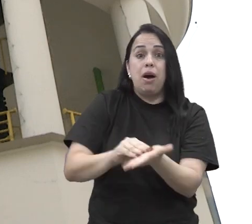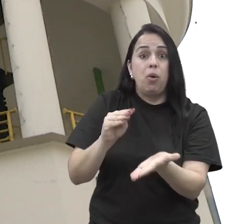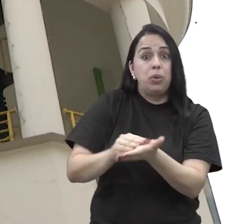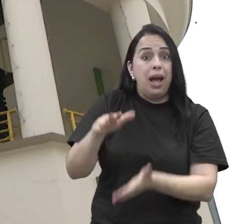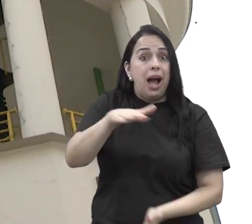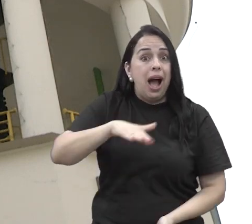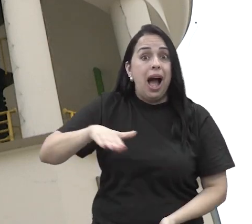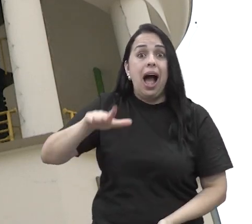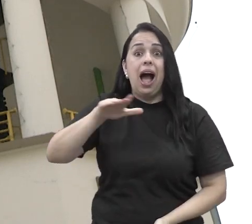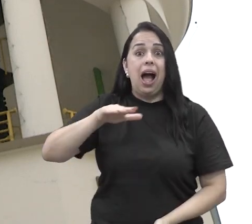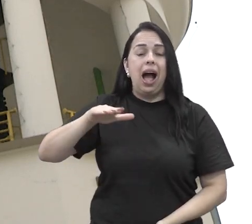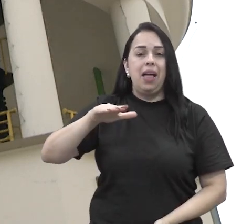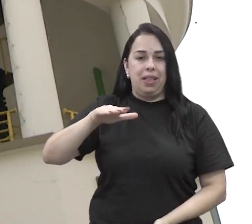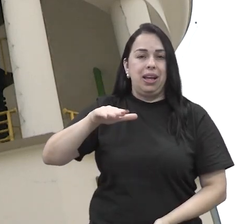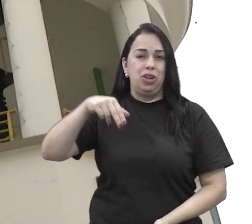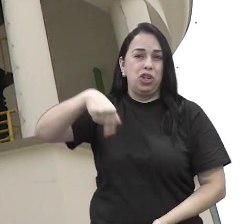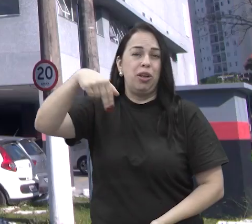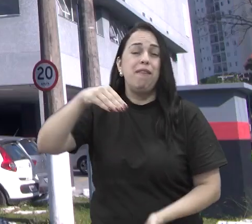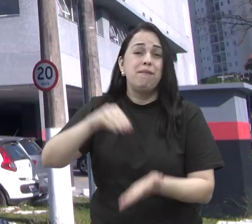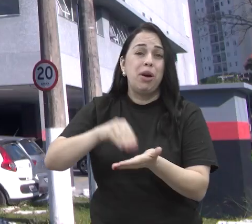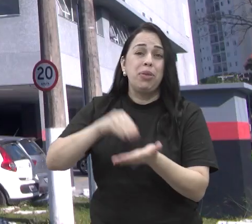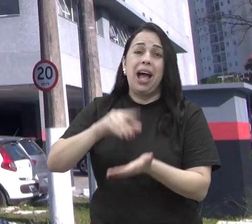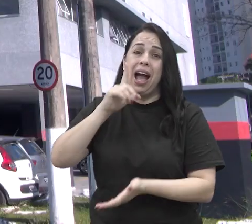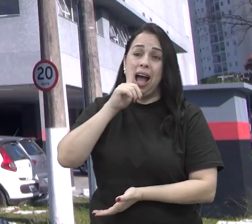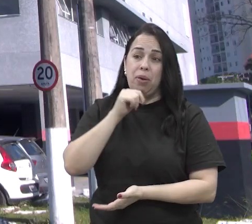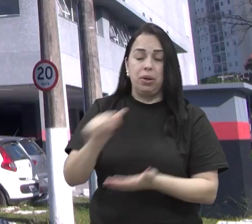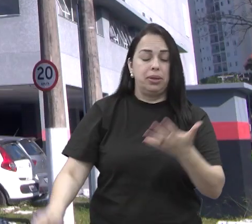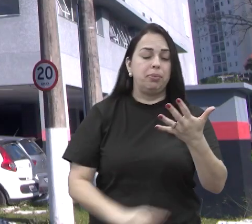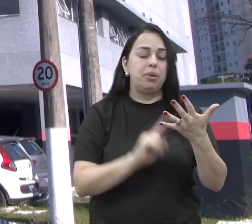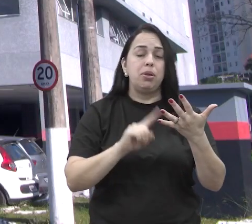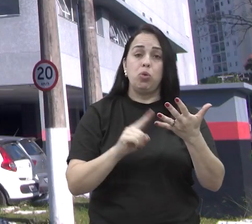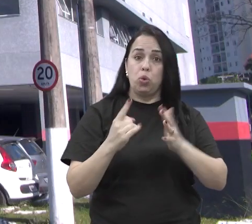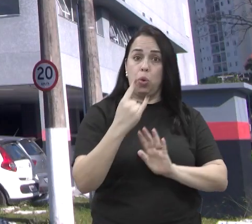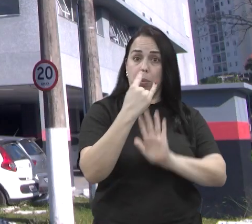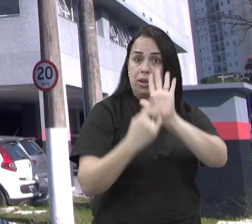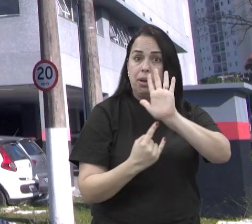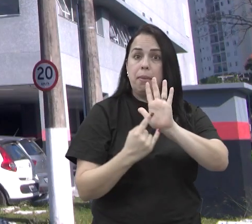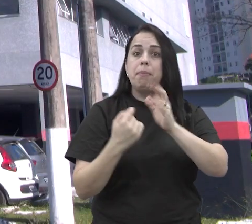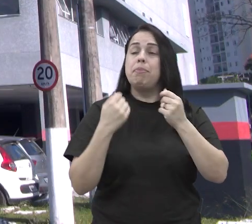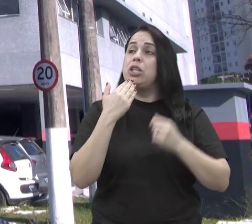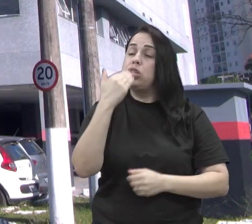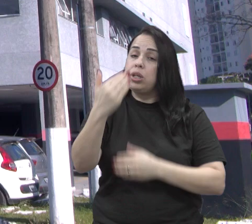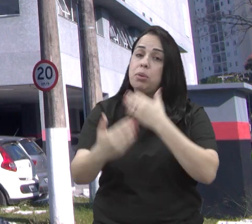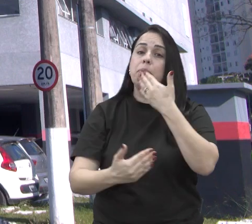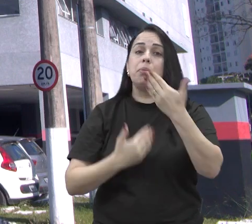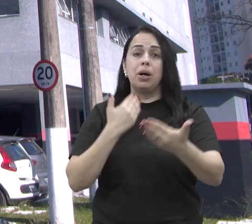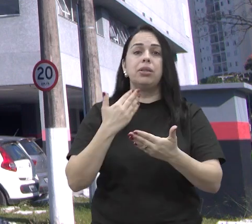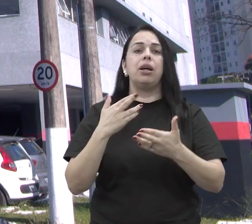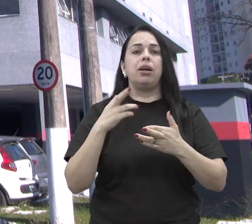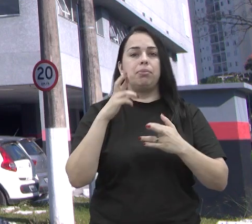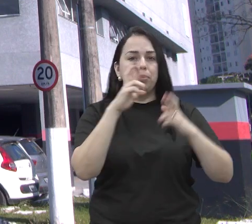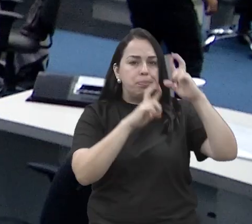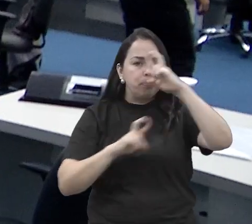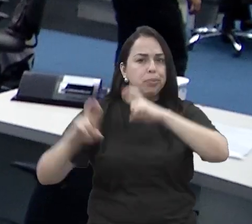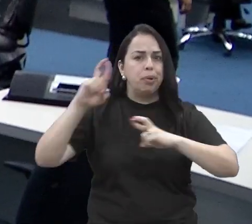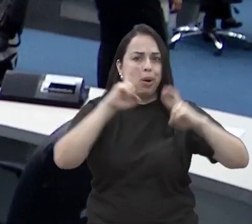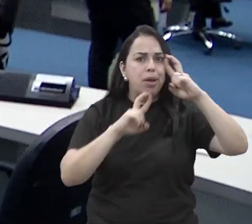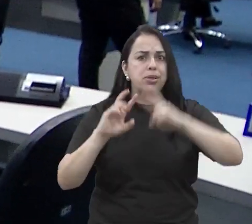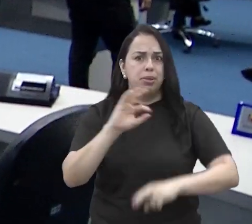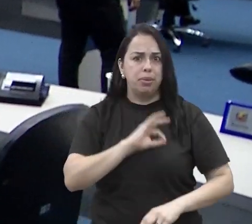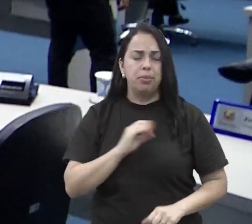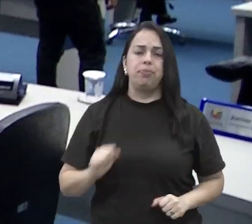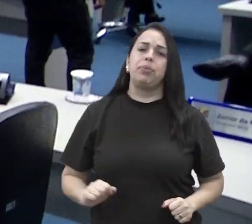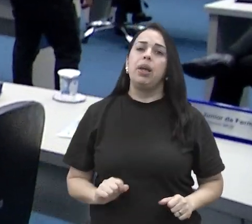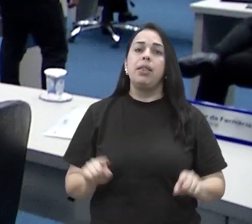falta de água na região norte da cidade. E ainda um documento pedindo a intensificação de rondas da Polícia Militar. Ainda